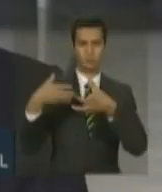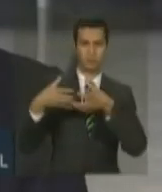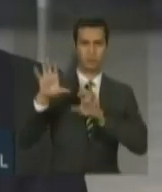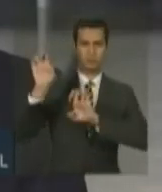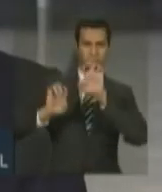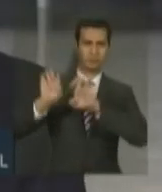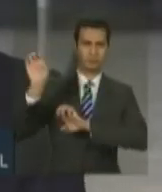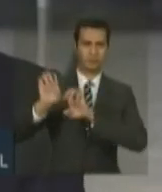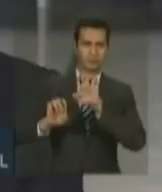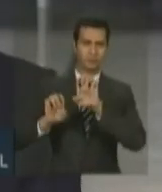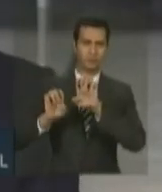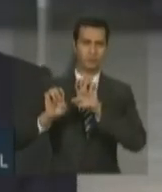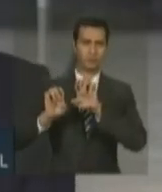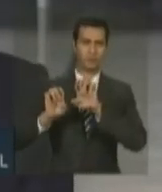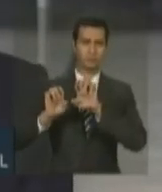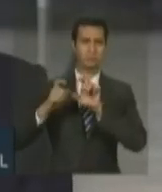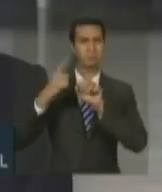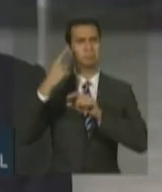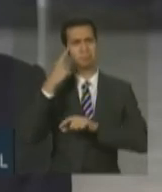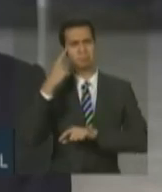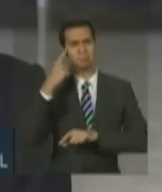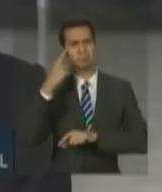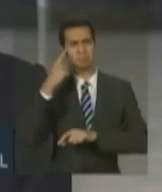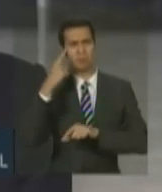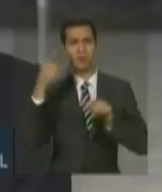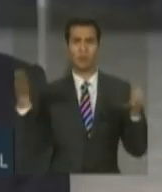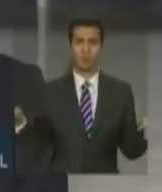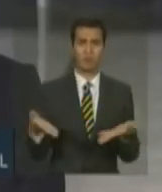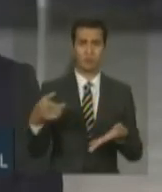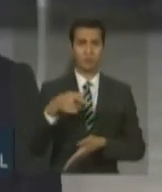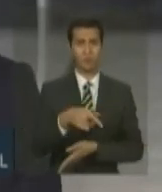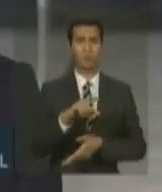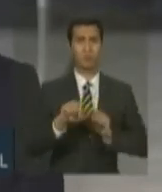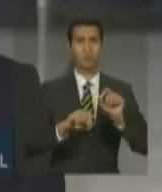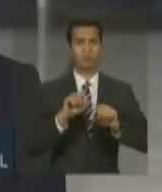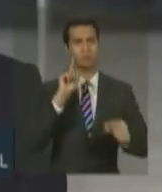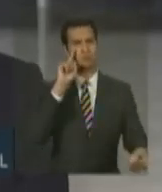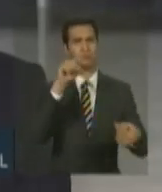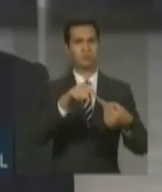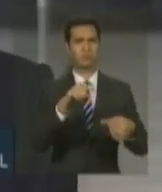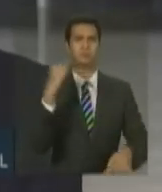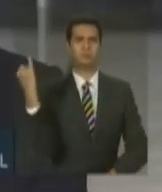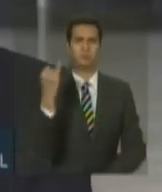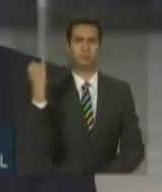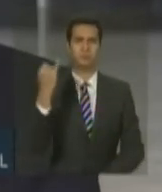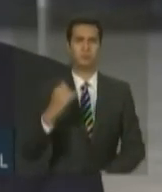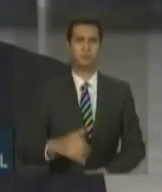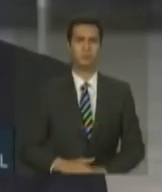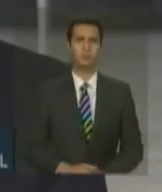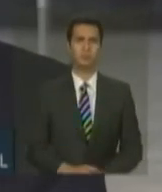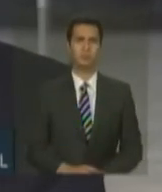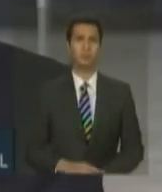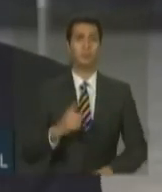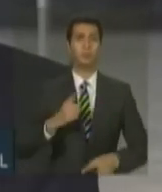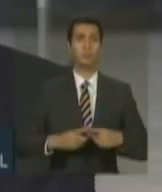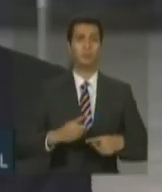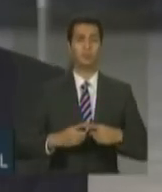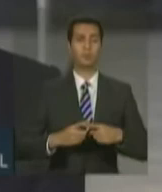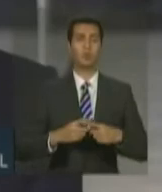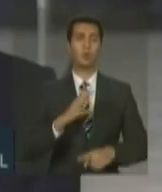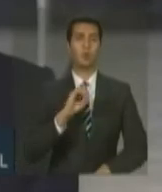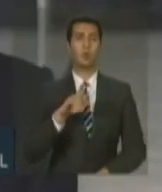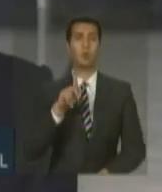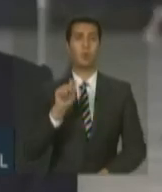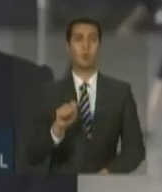nesse empreendimento, olham para esse evento como um alvo importante. porque as Copas do Mundo sempre